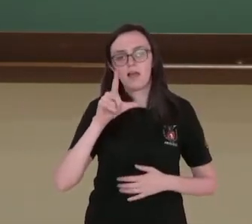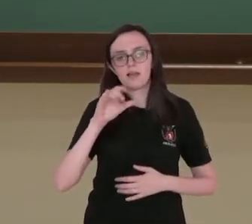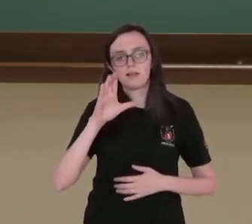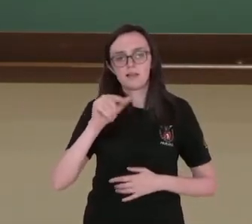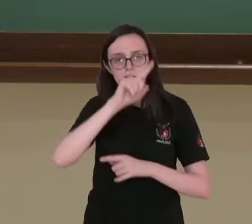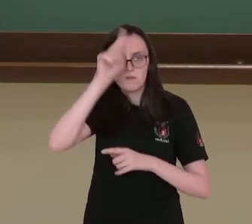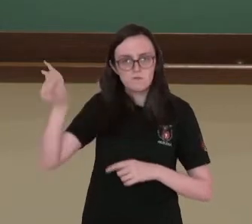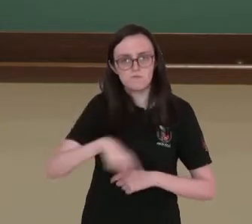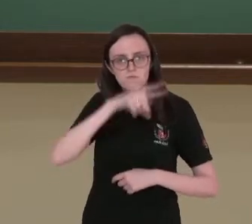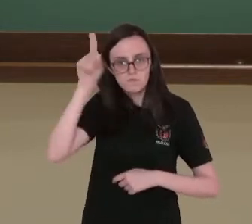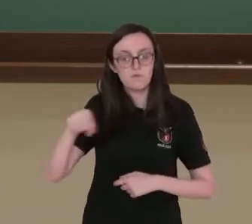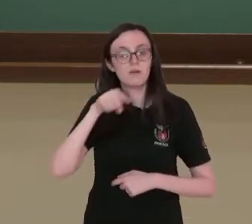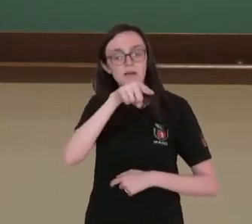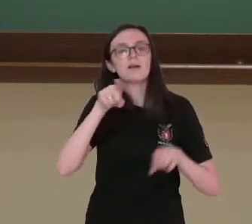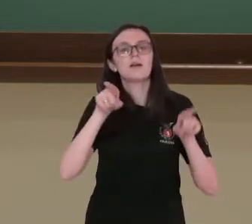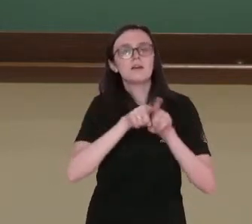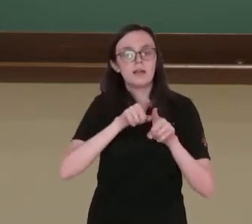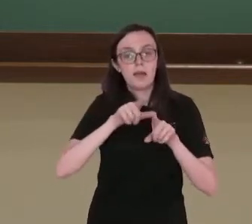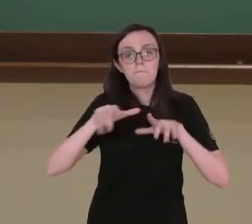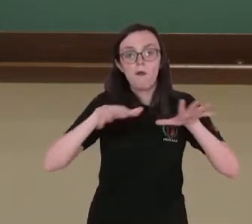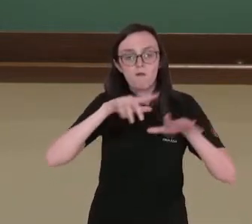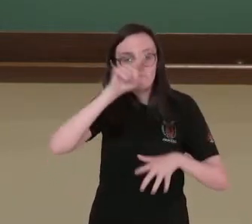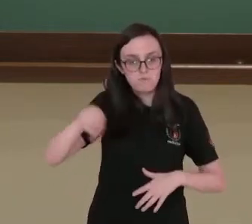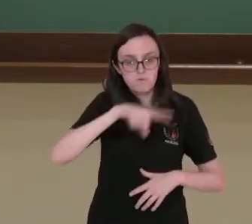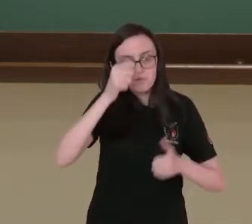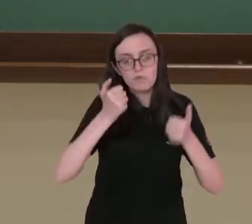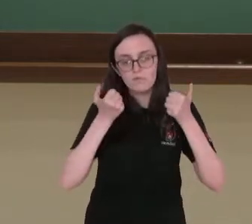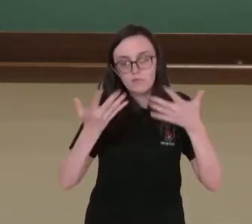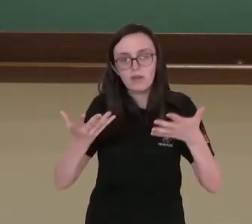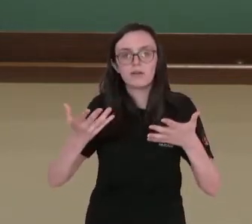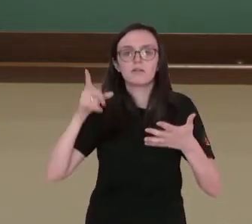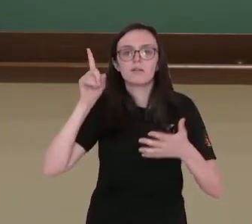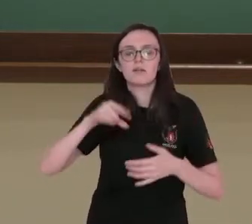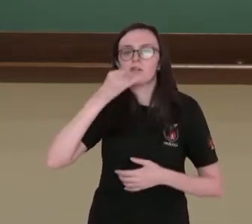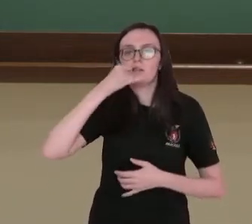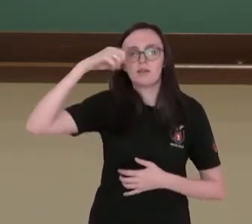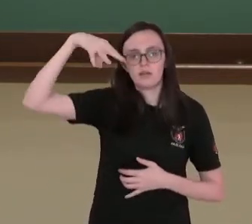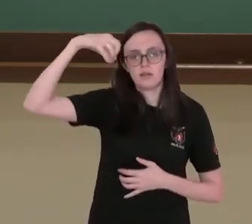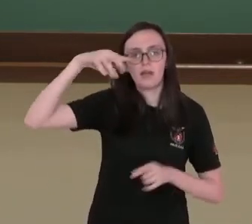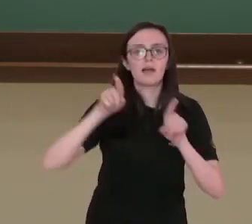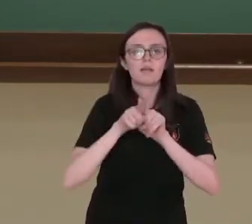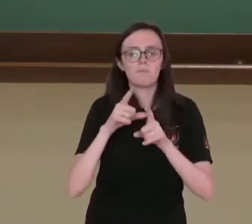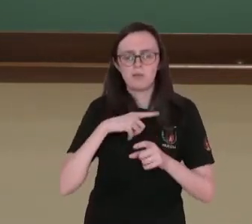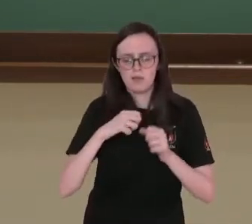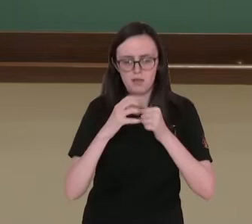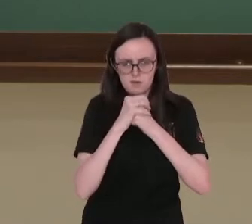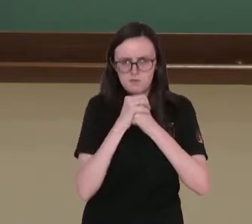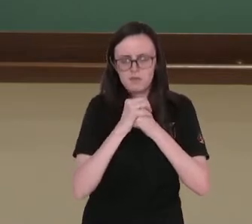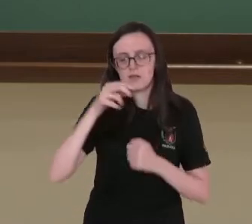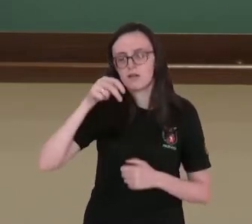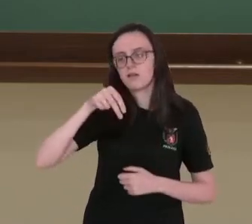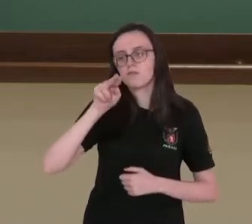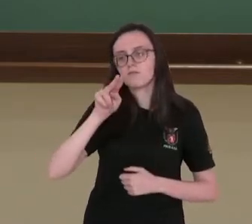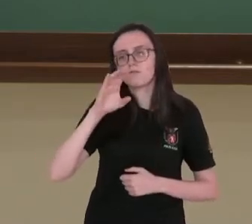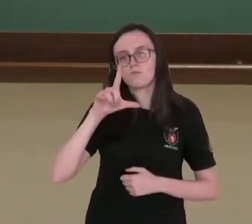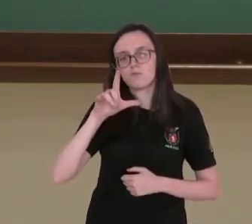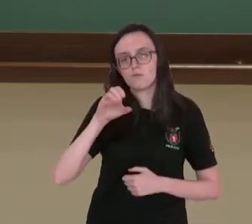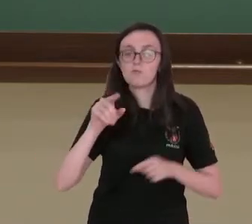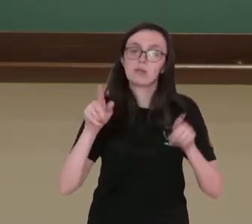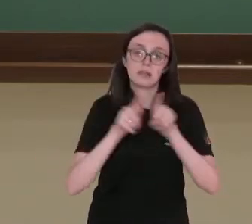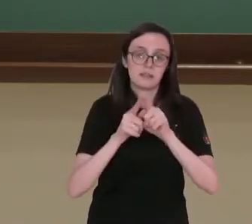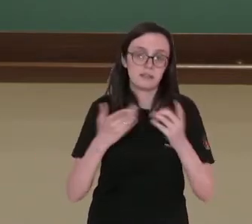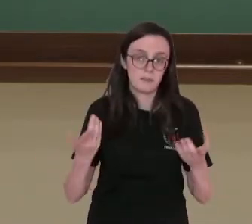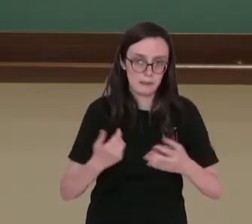vai gerar energia elétrica. Na usina nuclear, a energia do núcleo atômico. Pessoal, quando você libera a energia do